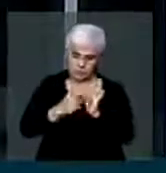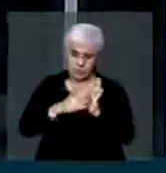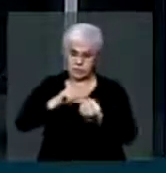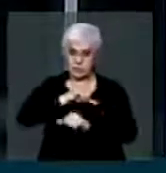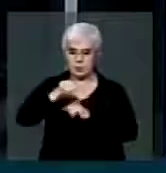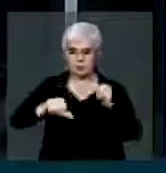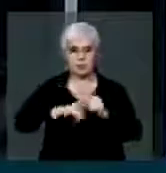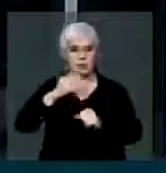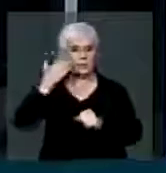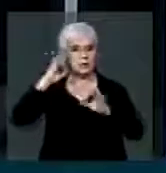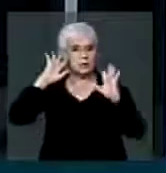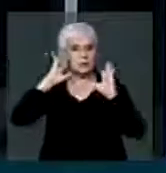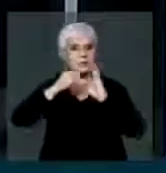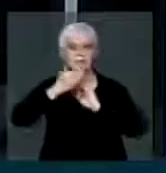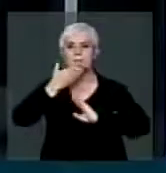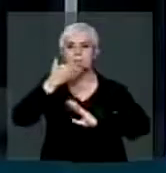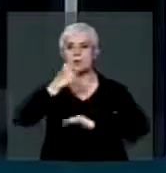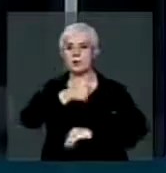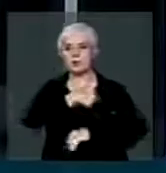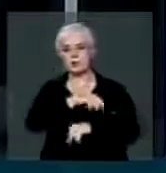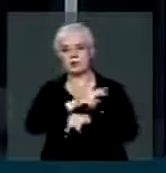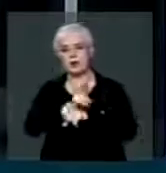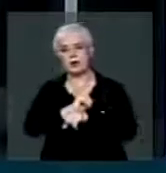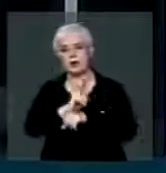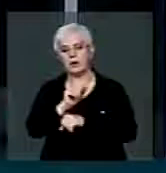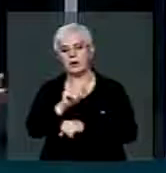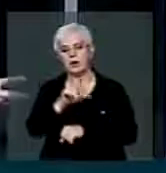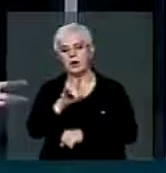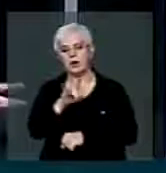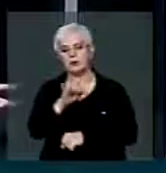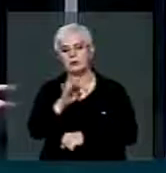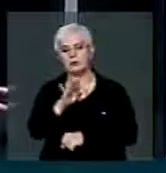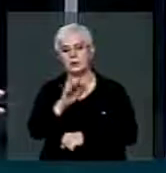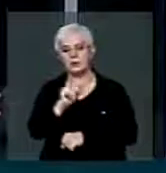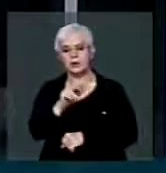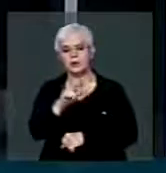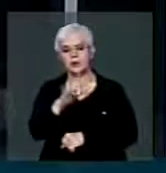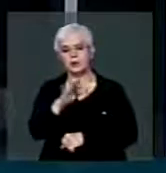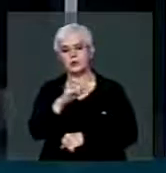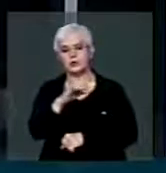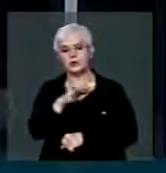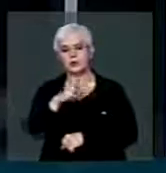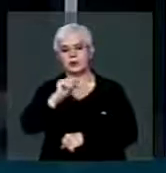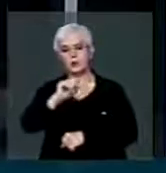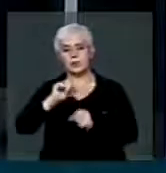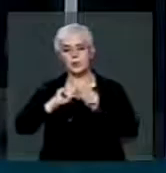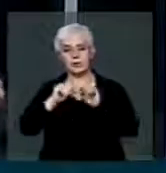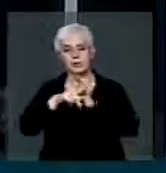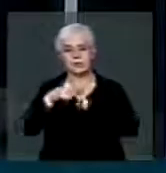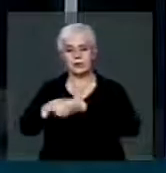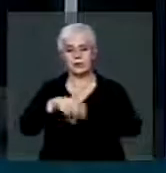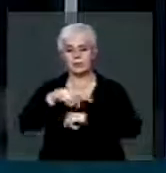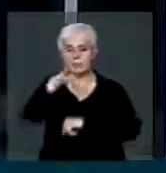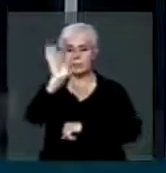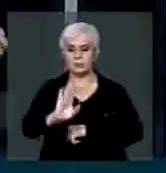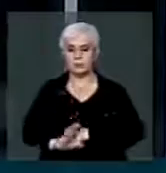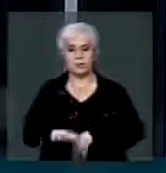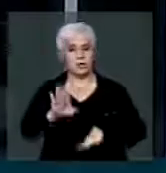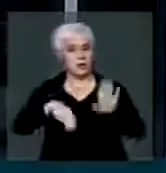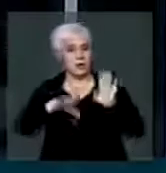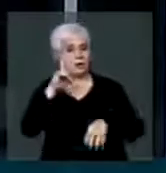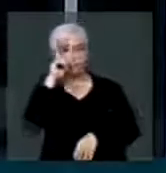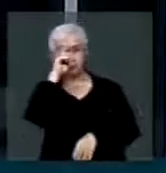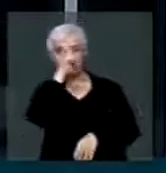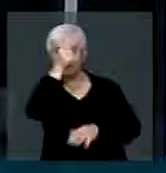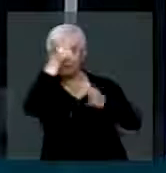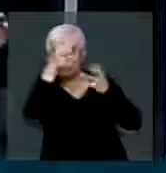melhor compreensão do trabalho da auditoria feito no Brasil, na medida em que fica um pouco complicado, muitas vezes,